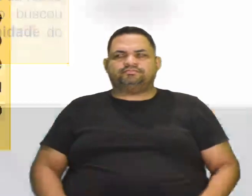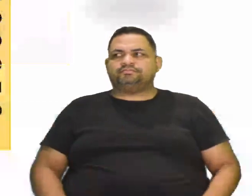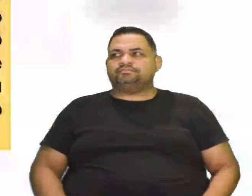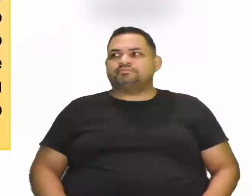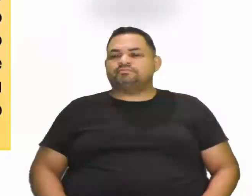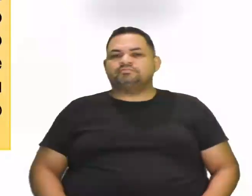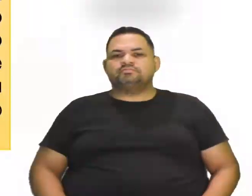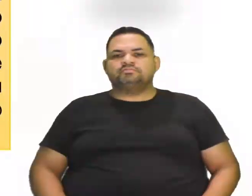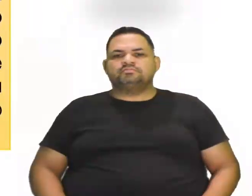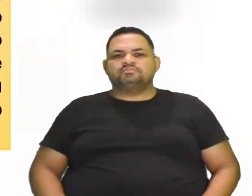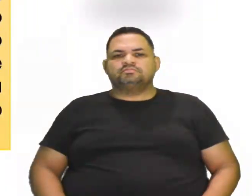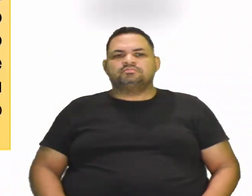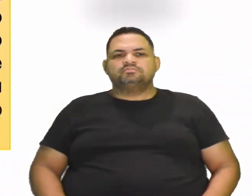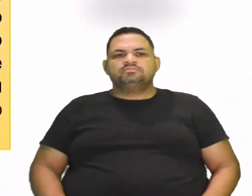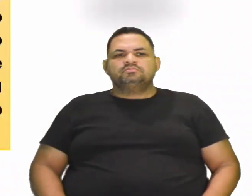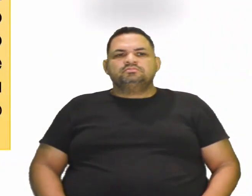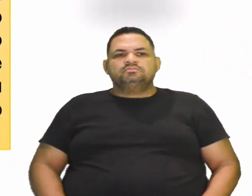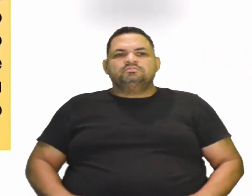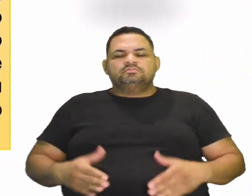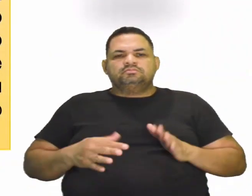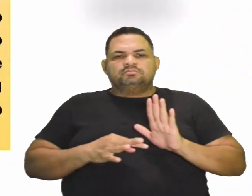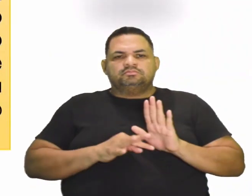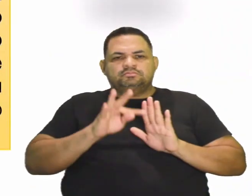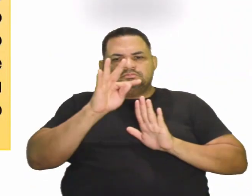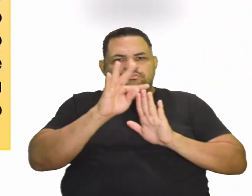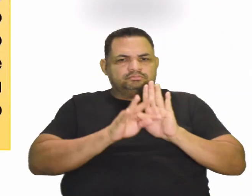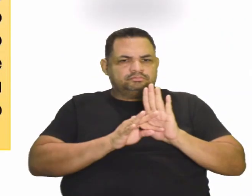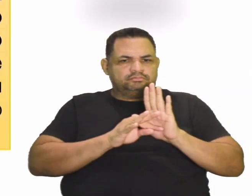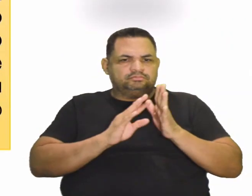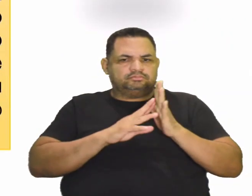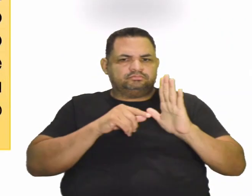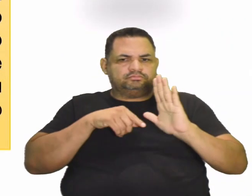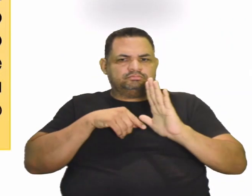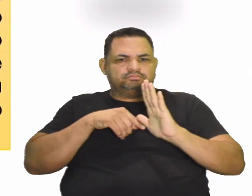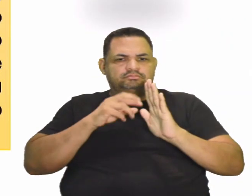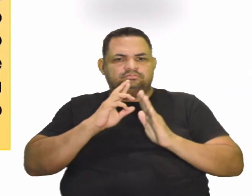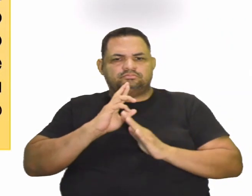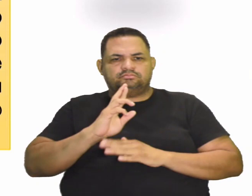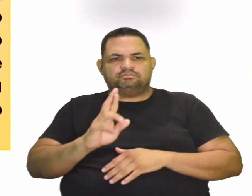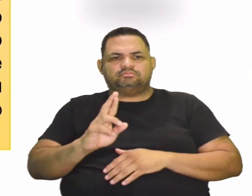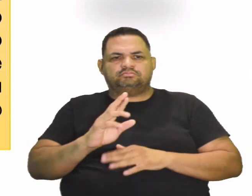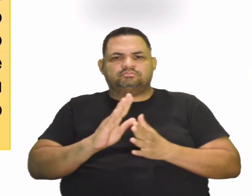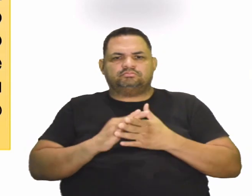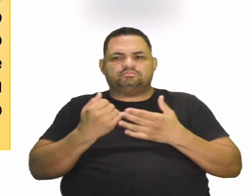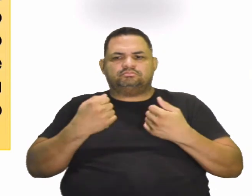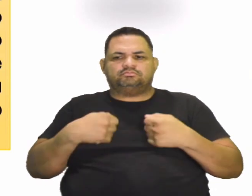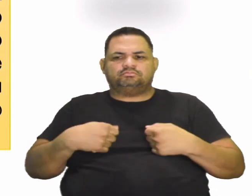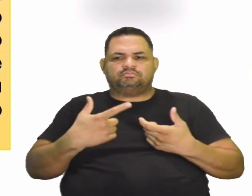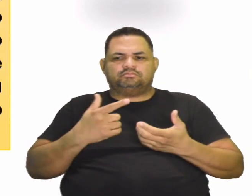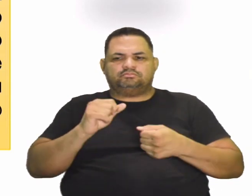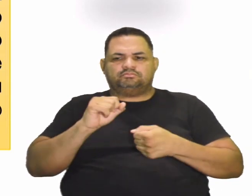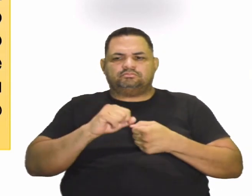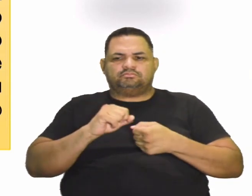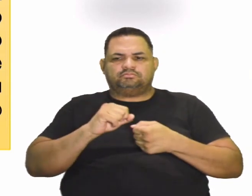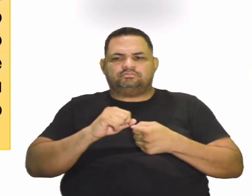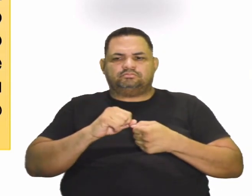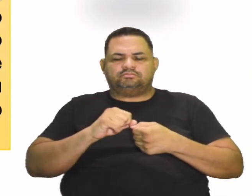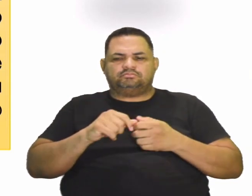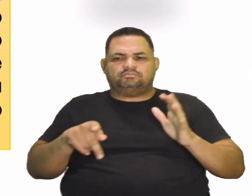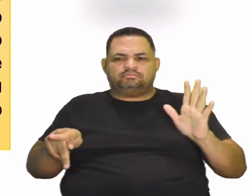texto que eu trouxe para vocês sobre a resposta, né? Um padrão de resposta, vocês podem fazer os seus próprios